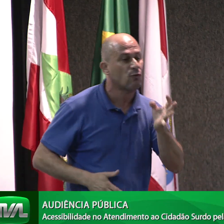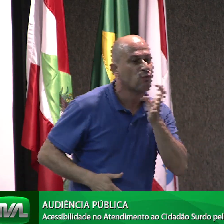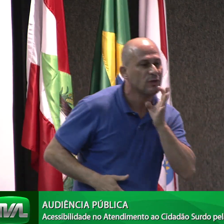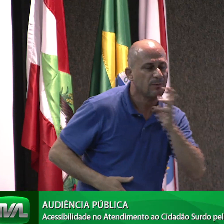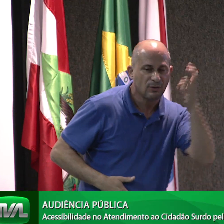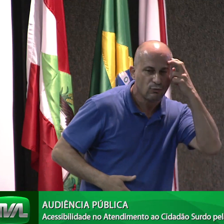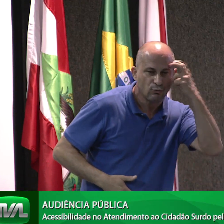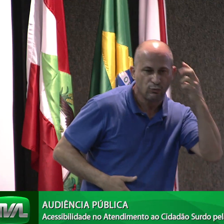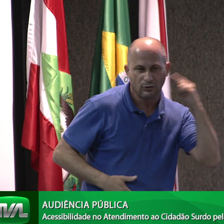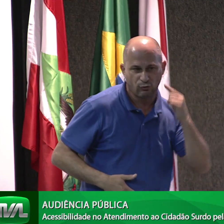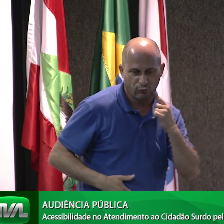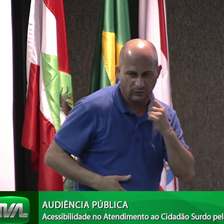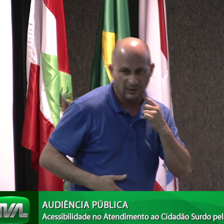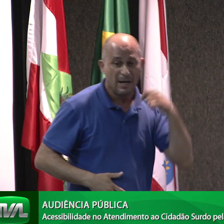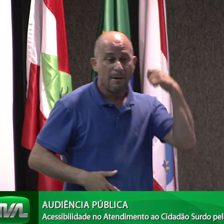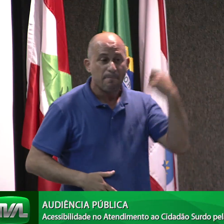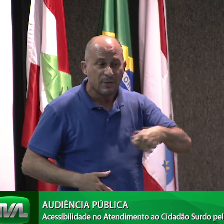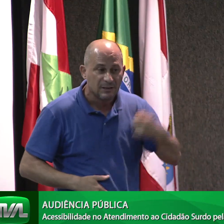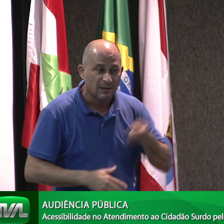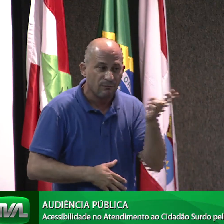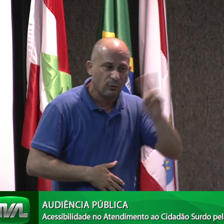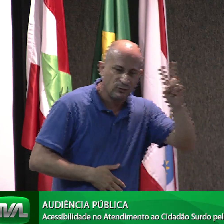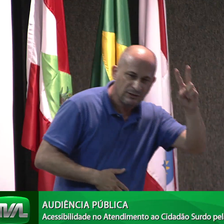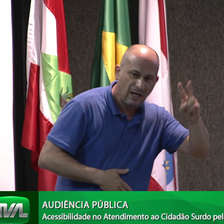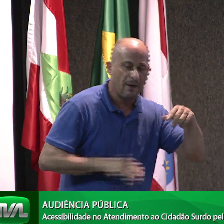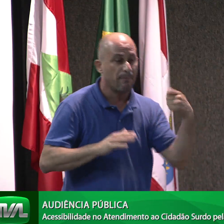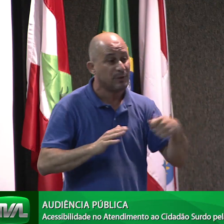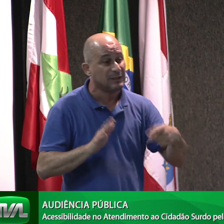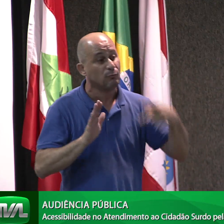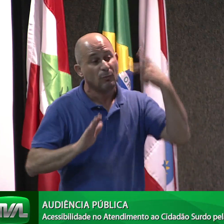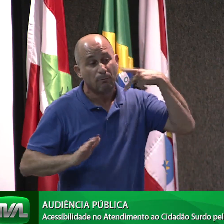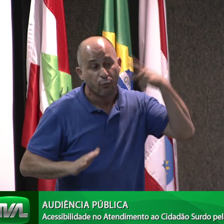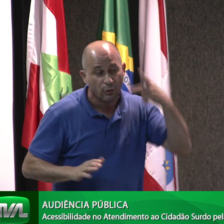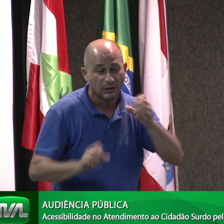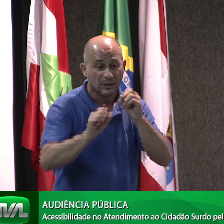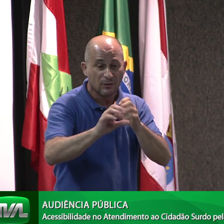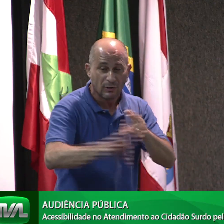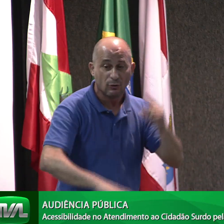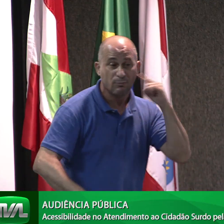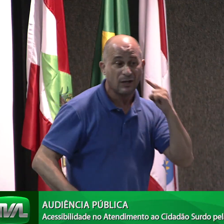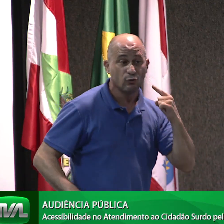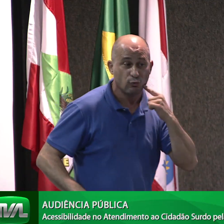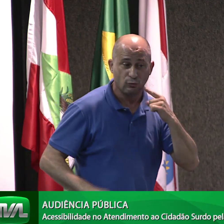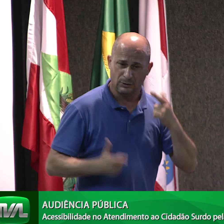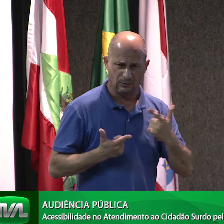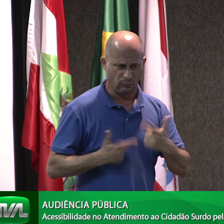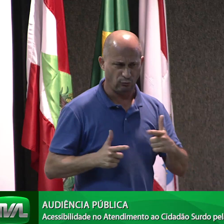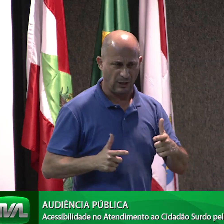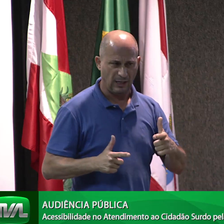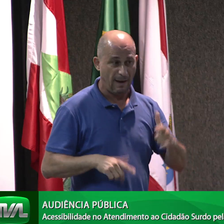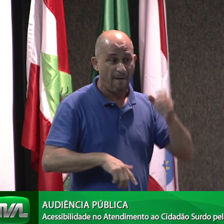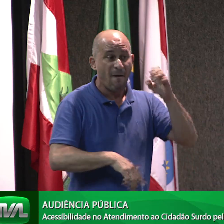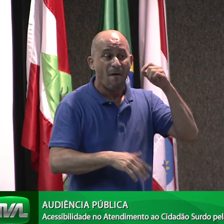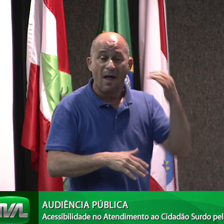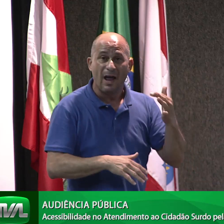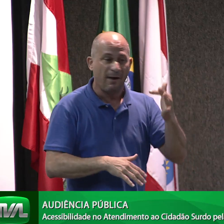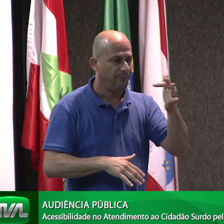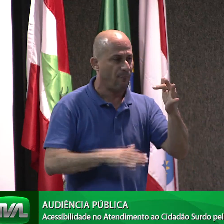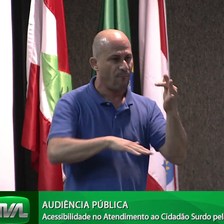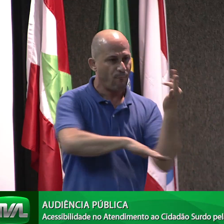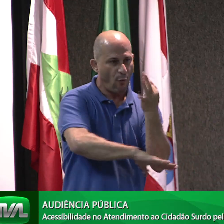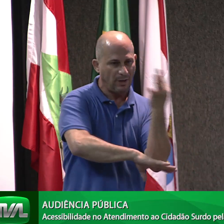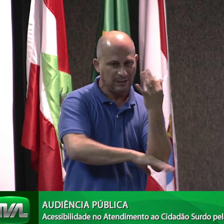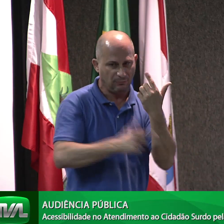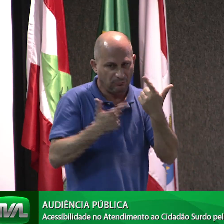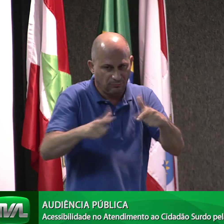em ter o profissional que ensina Libras, que vai ser esse modelo referencial para o surdo, que vai valorizar. A gente precisa de políticas que